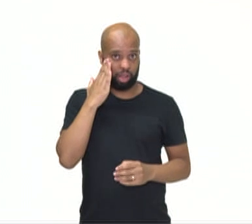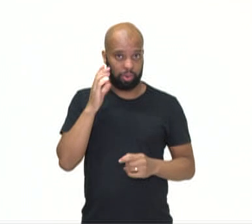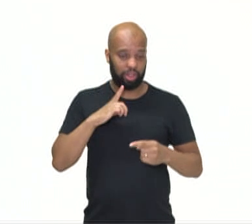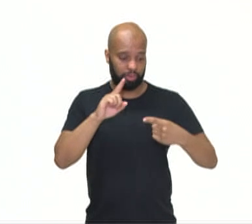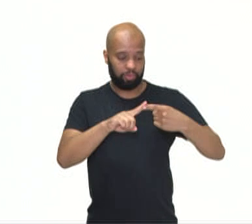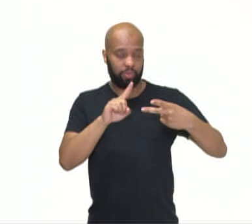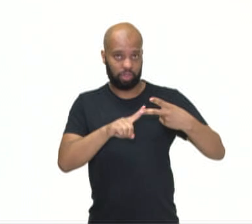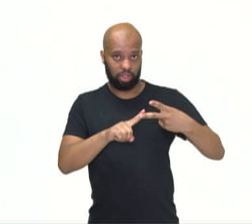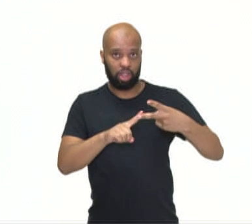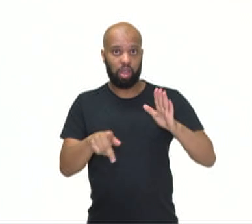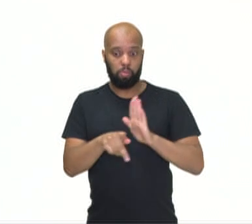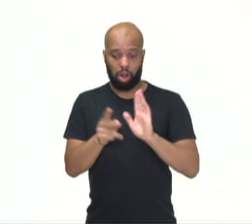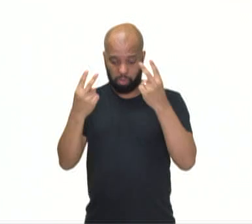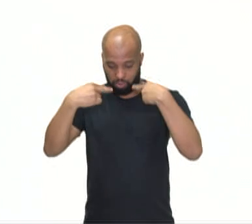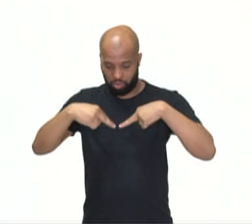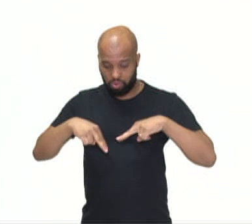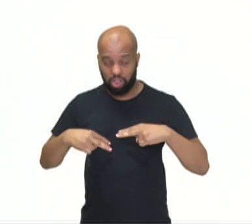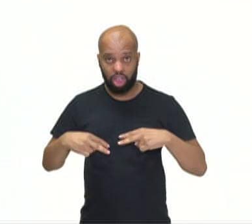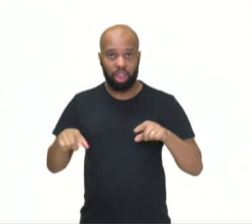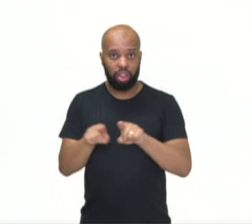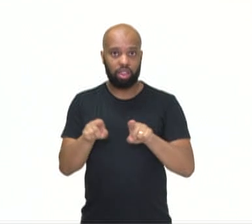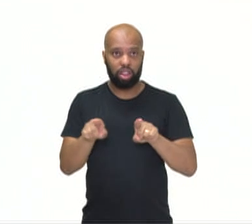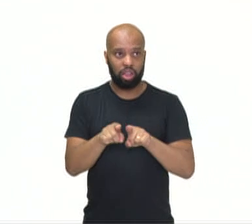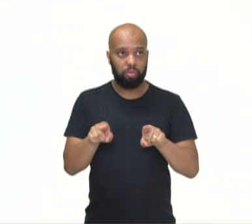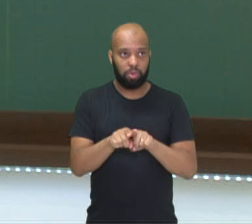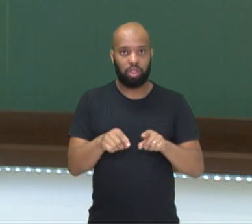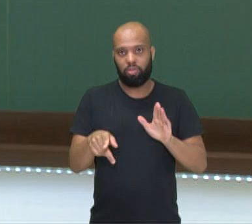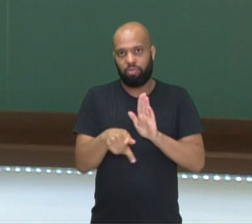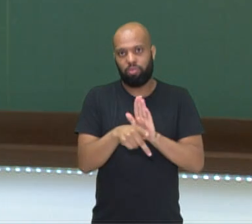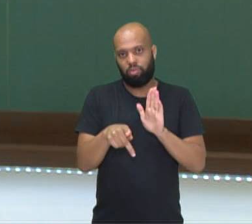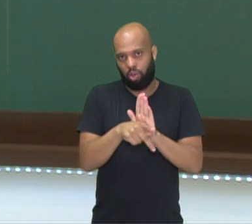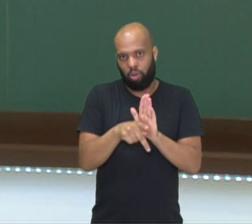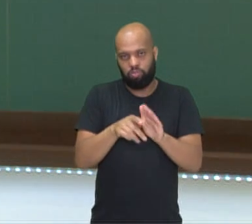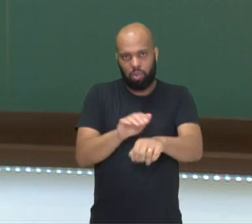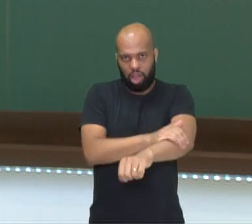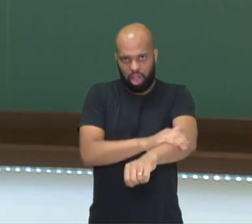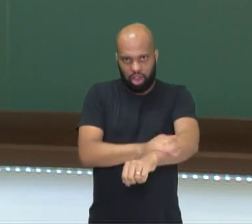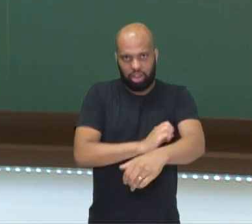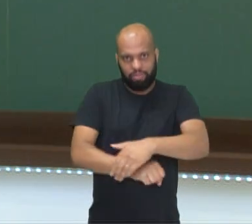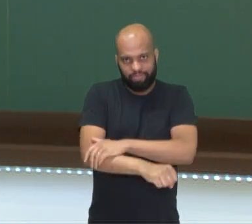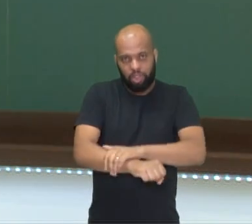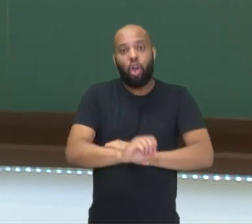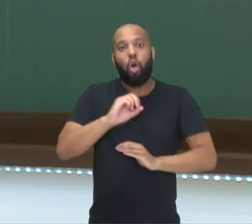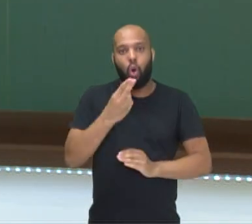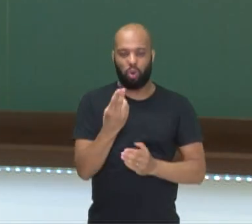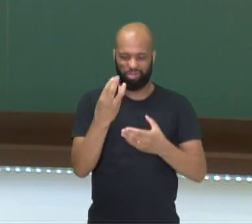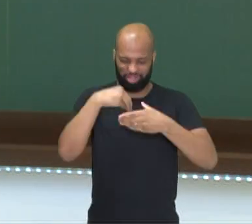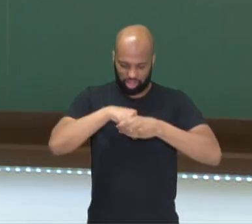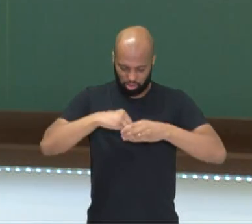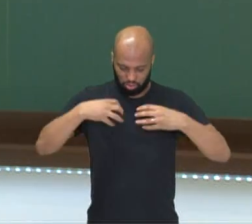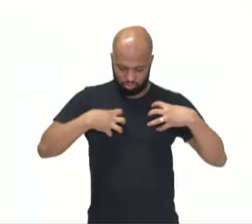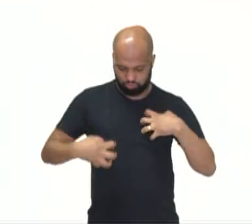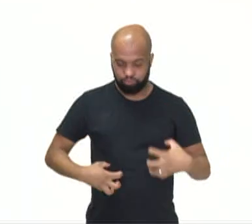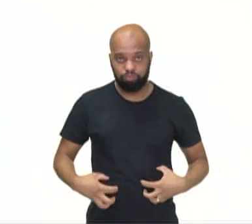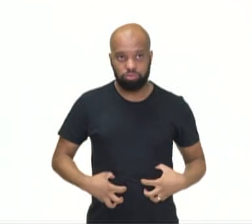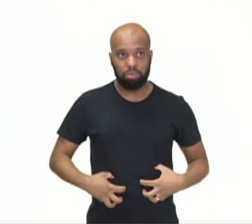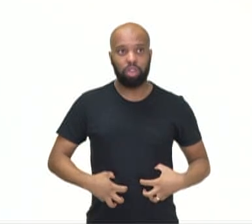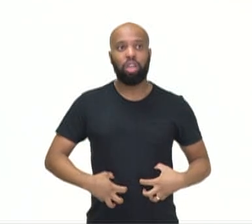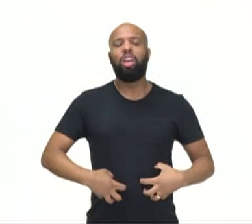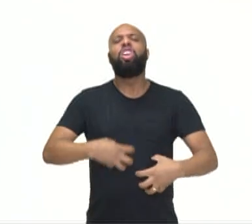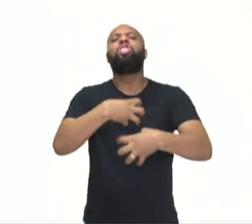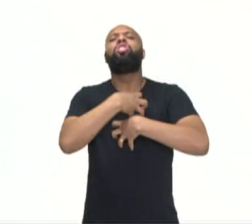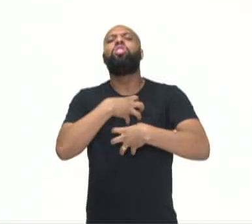a visceral e a tegumentar, ou cutânea. Quais são os sintomas da leishmaniose visceral